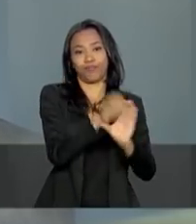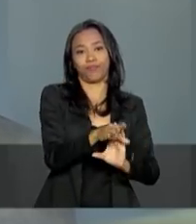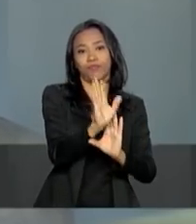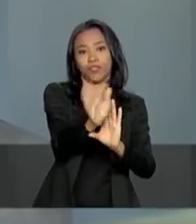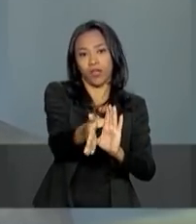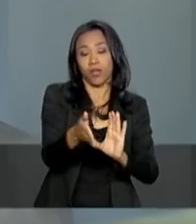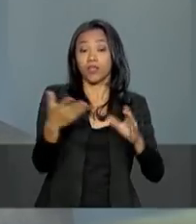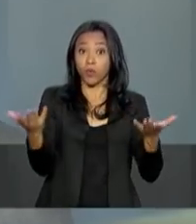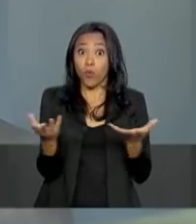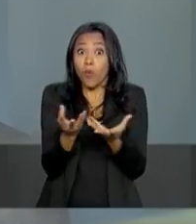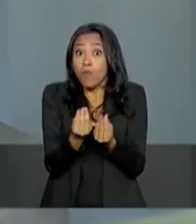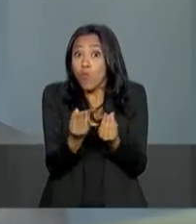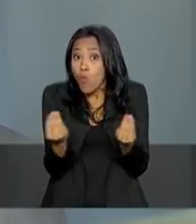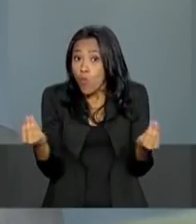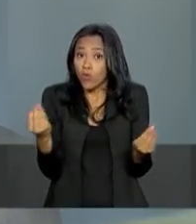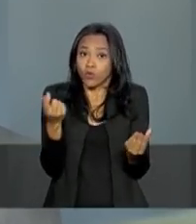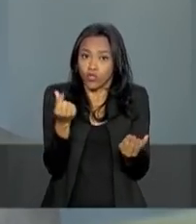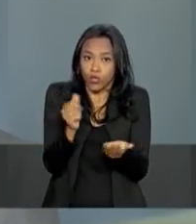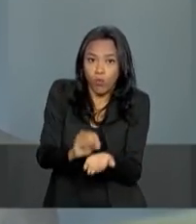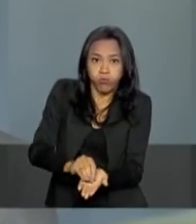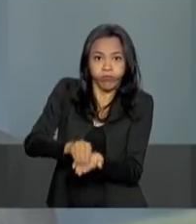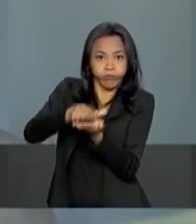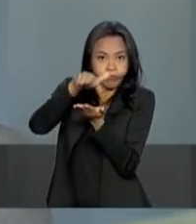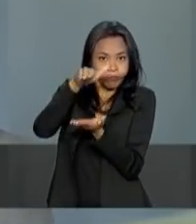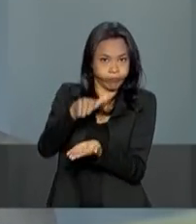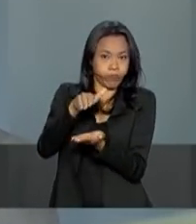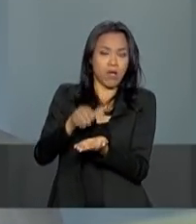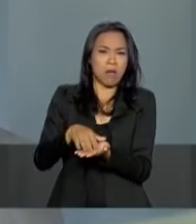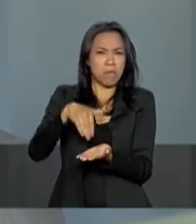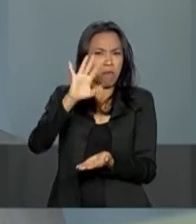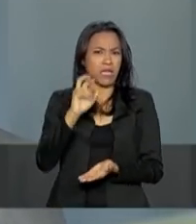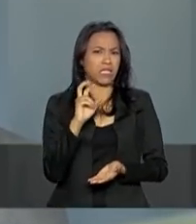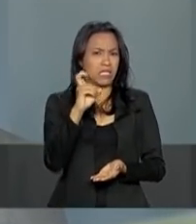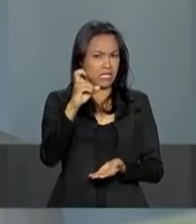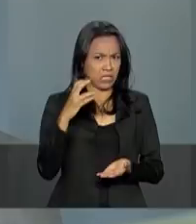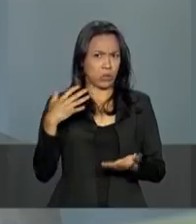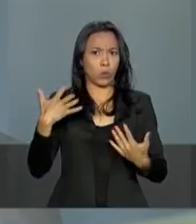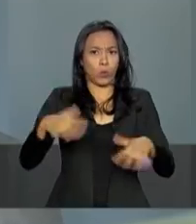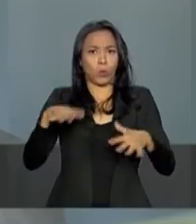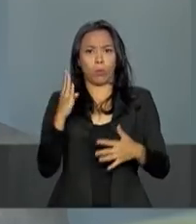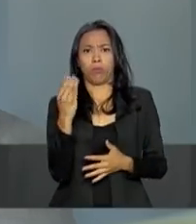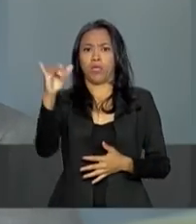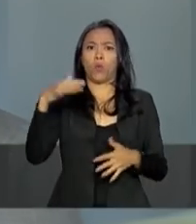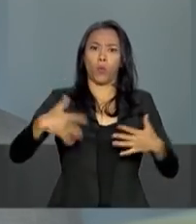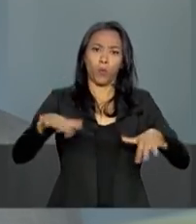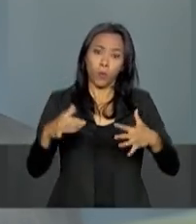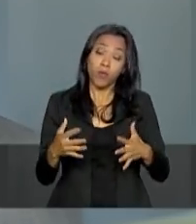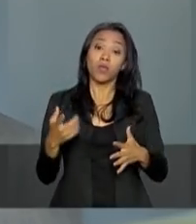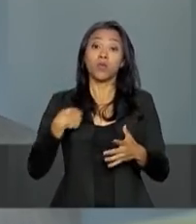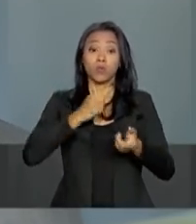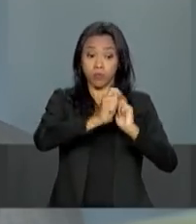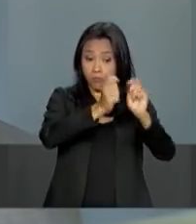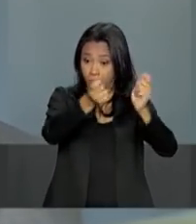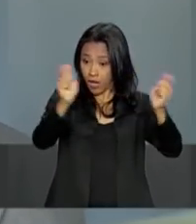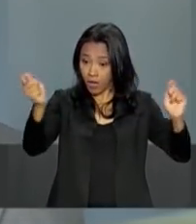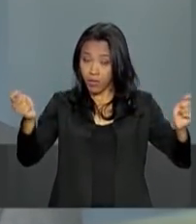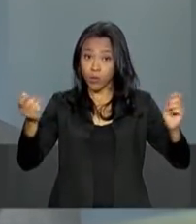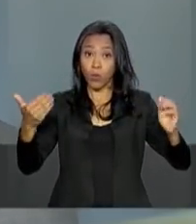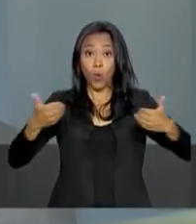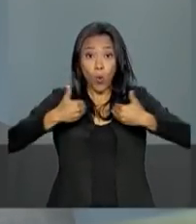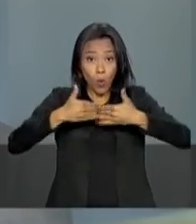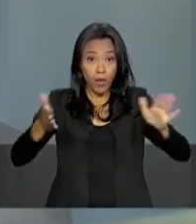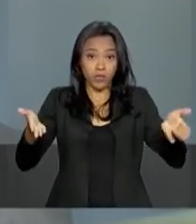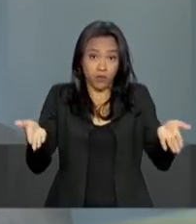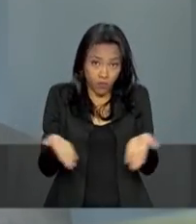recursos é bem elevado são mais de 5 milhões de reais de reais que vão ser feitos automaticamente os pagamentos começam hoje